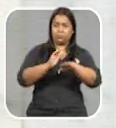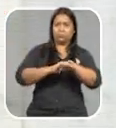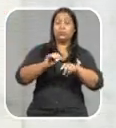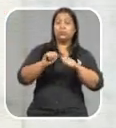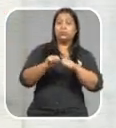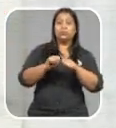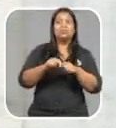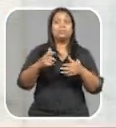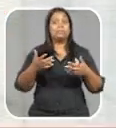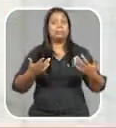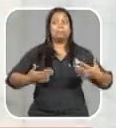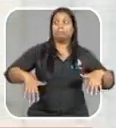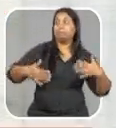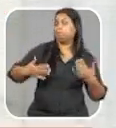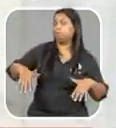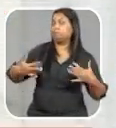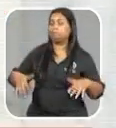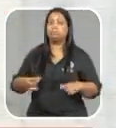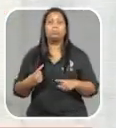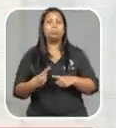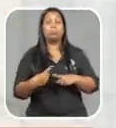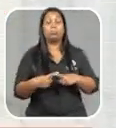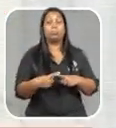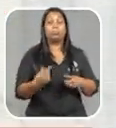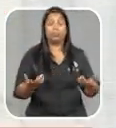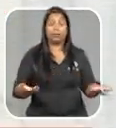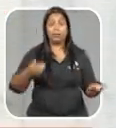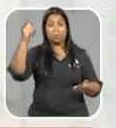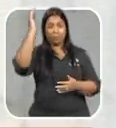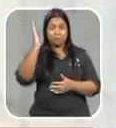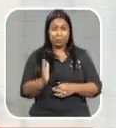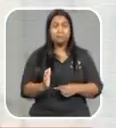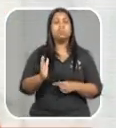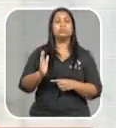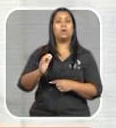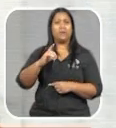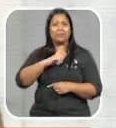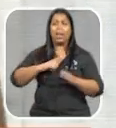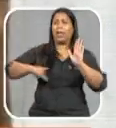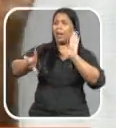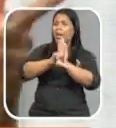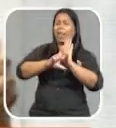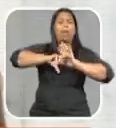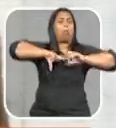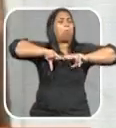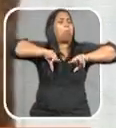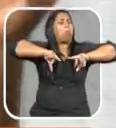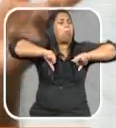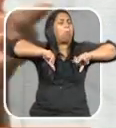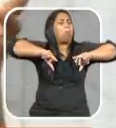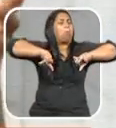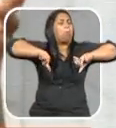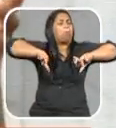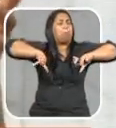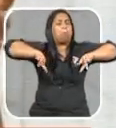nosso regramento, nós temos uma cultura de muitas leis, subleis e decreto, lei complementar